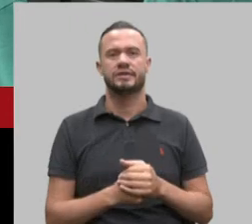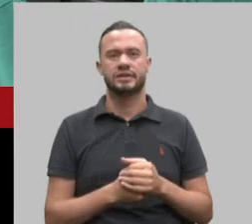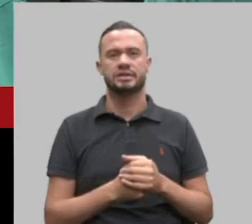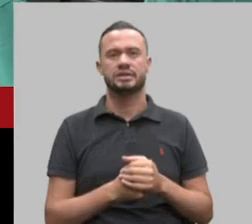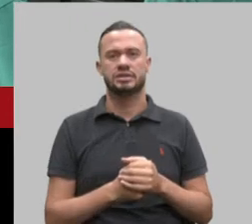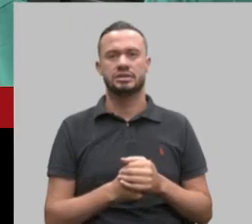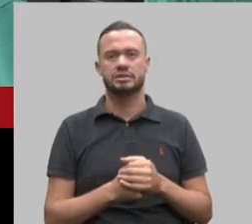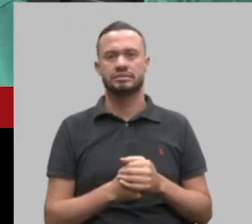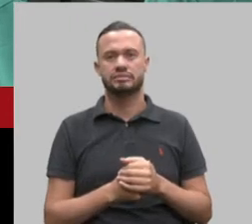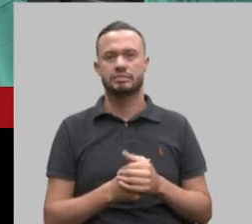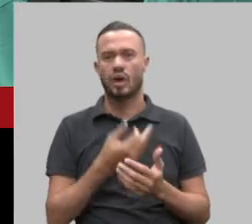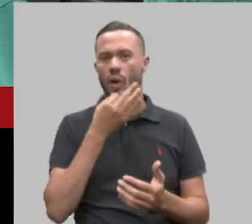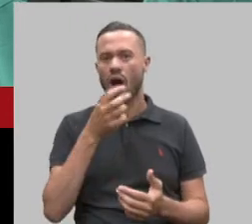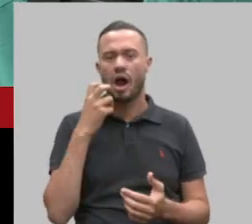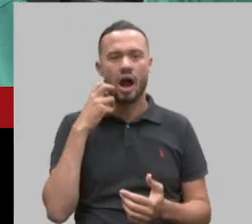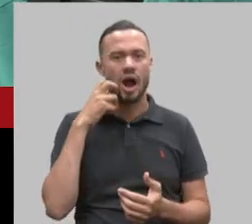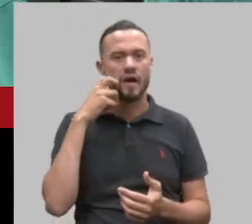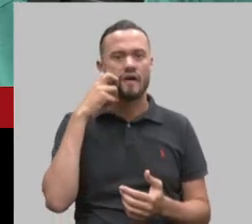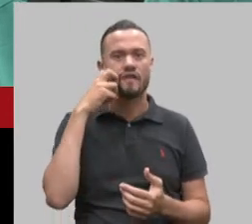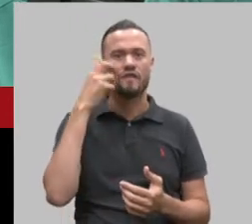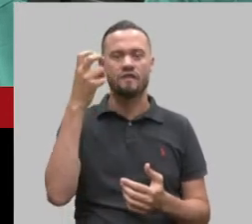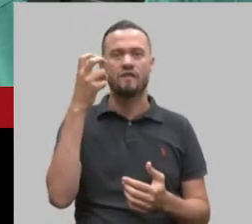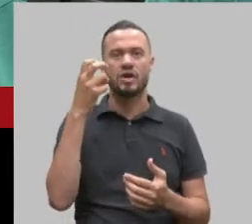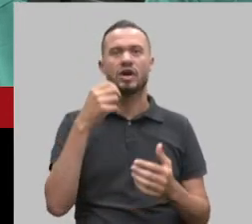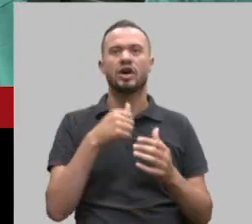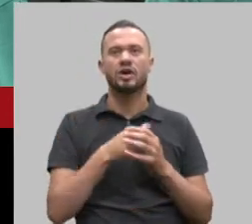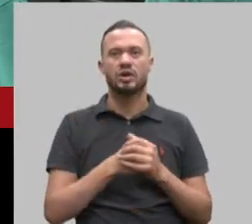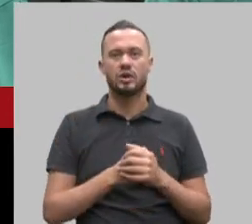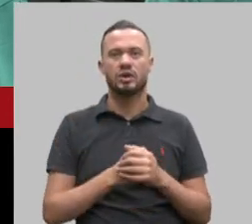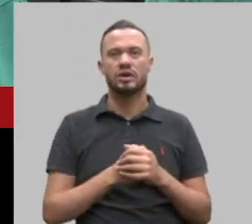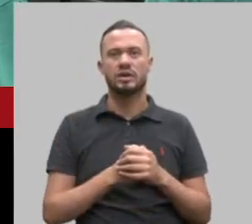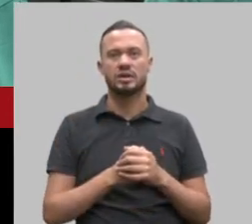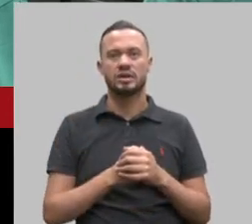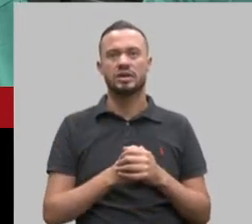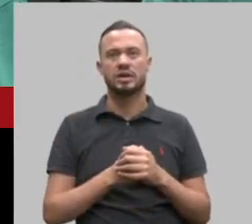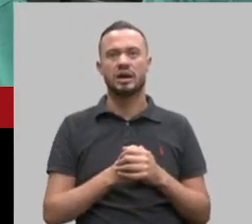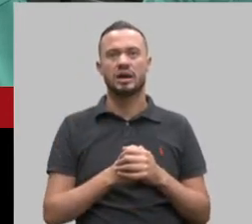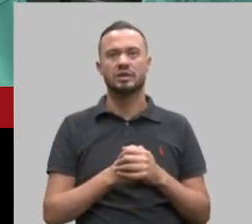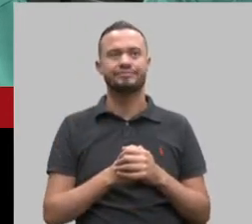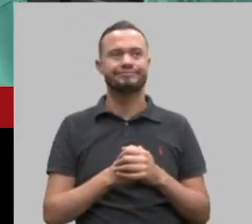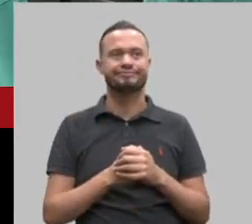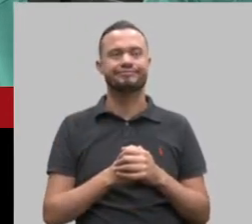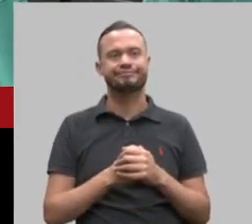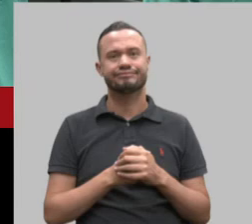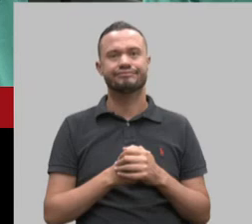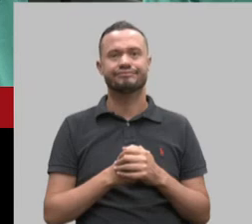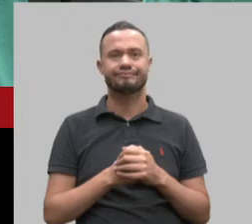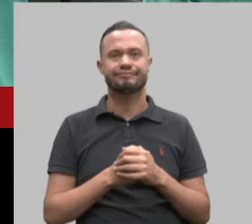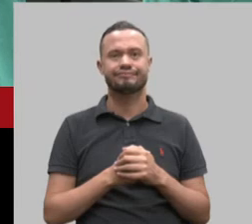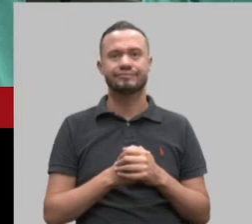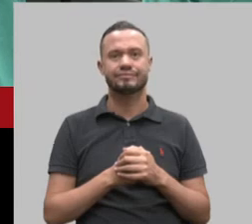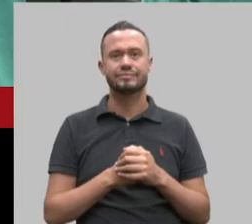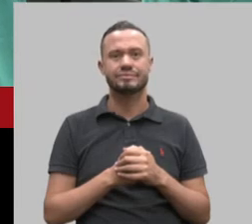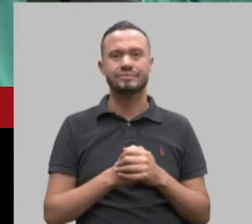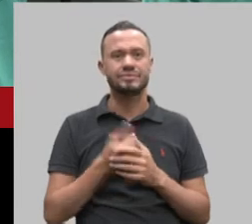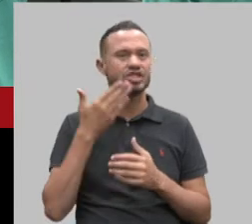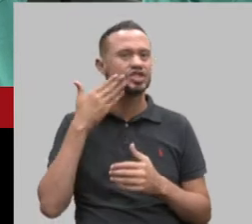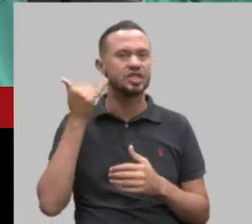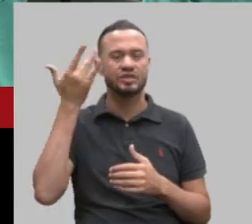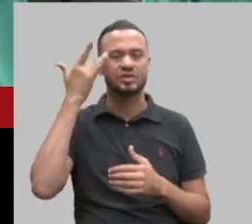vergonha os jovens eh não saberem sobre eh doenças sexualmente